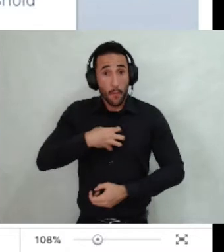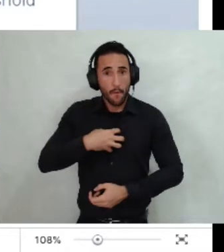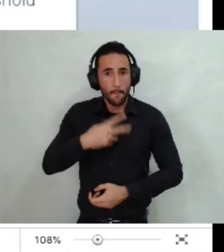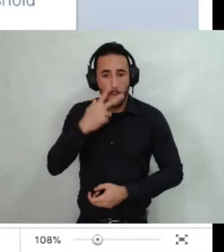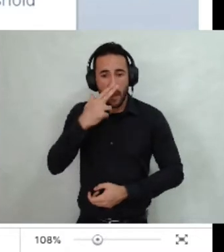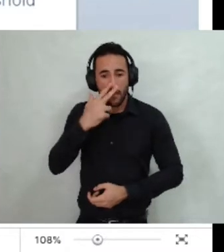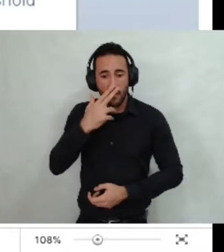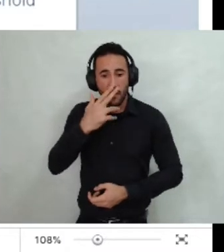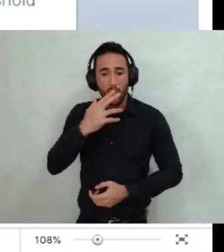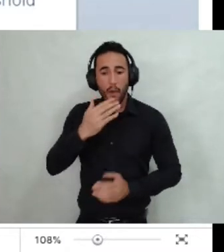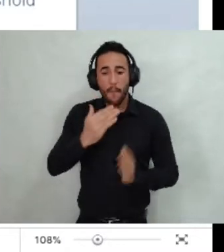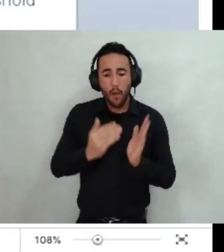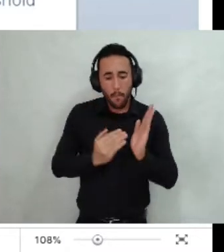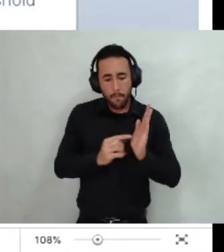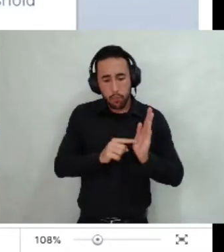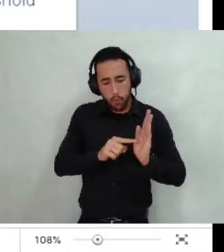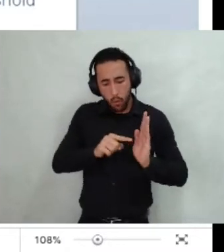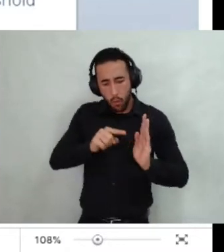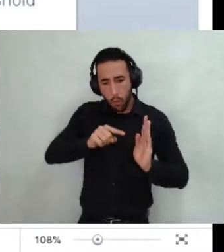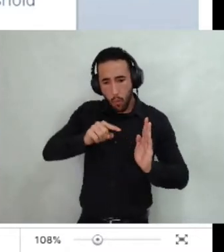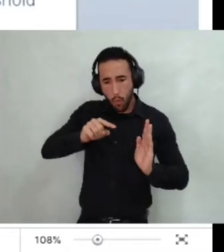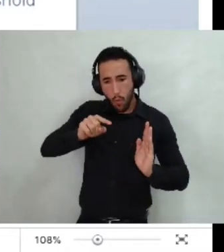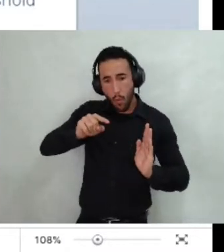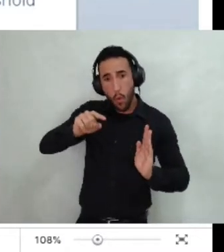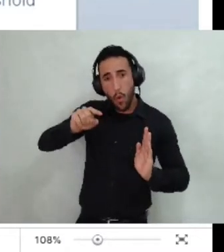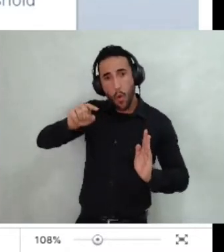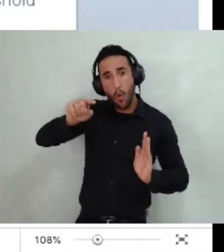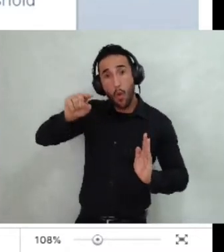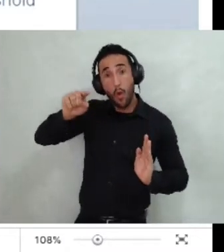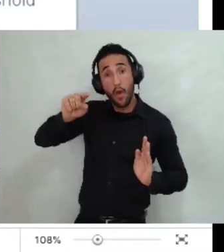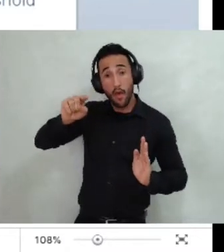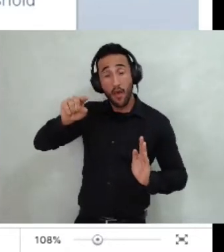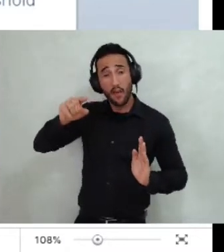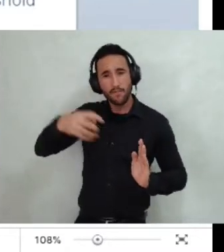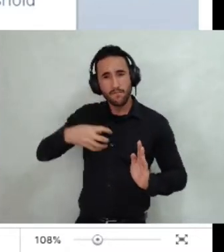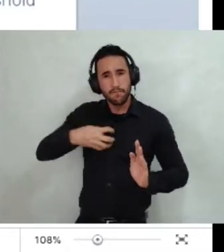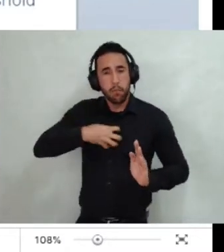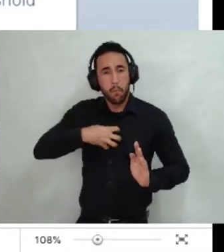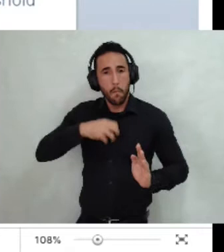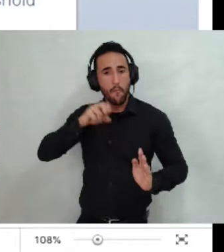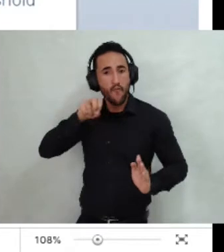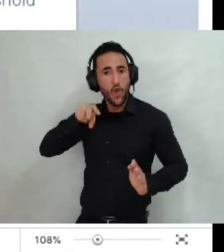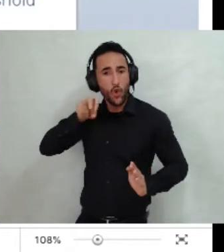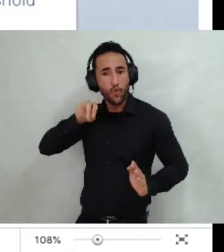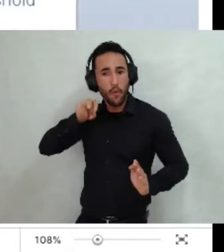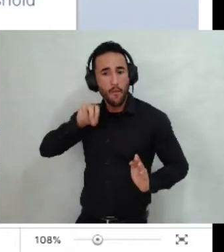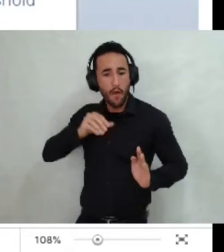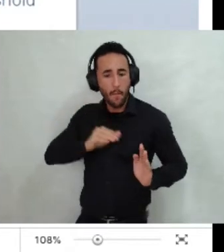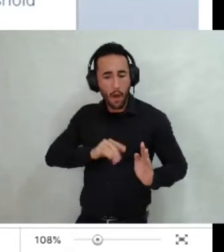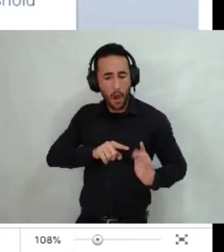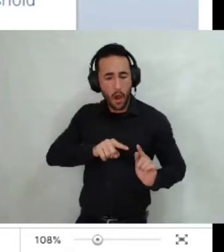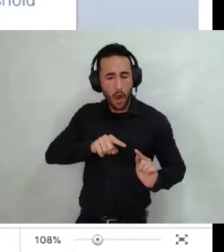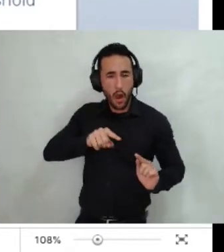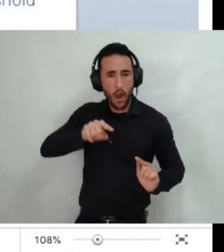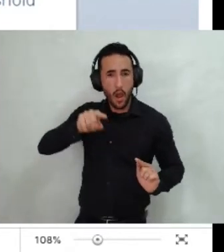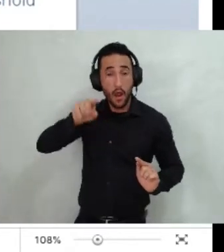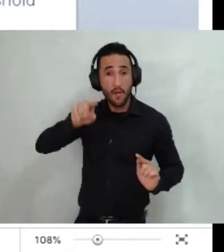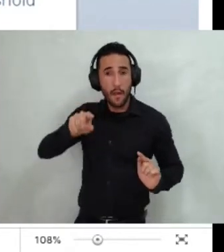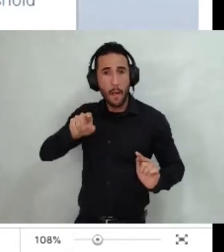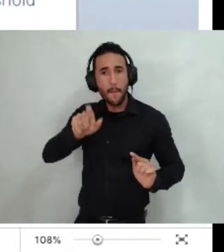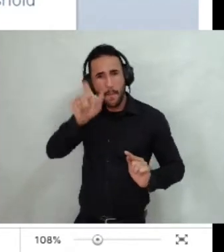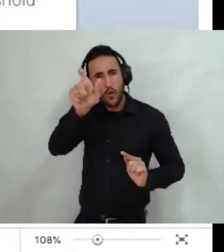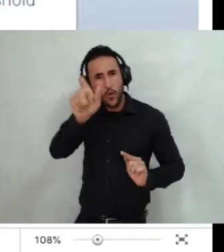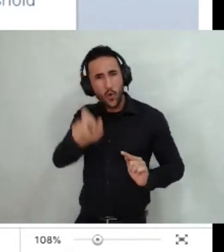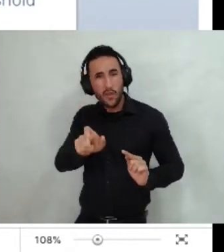viral, que classicamente se eleva nos primeiros dias, mas vocês vão ver que os pacientes podem ser muito